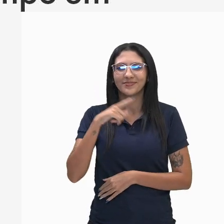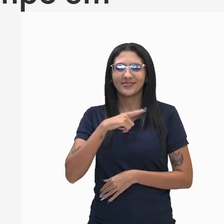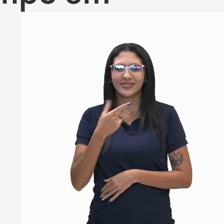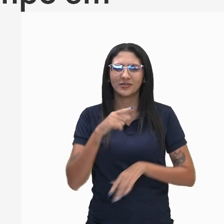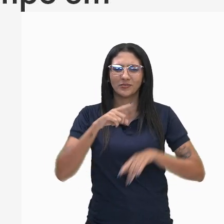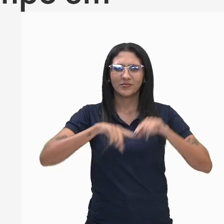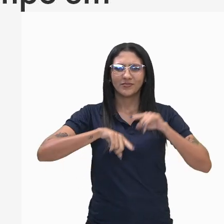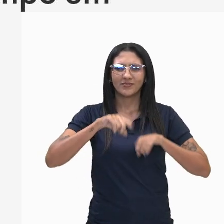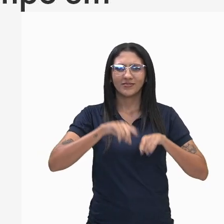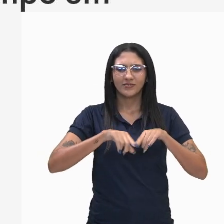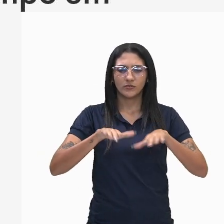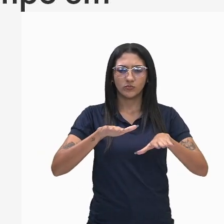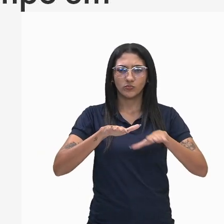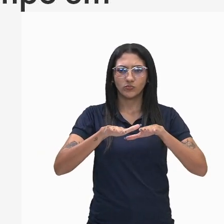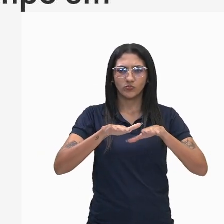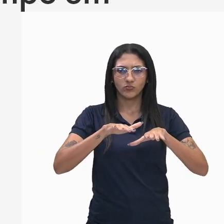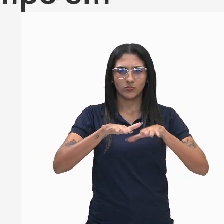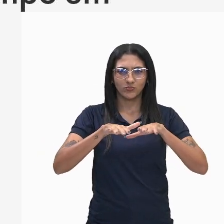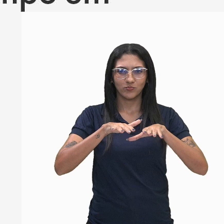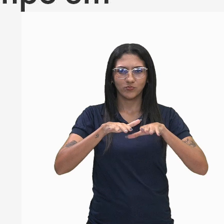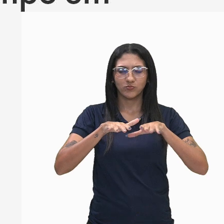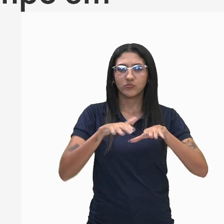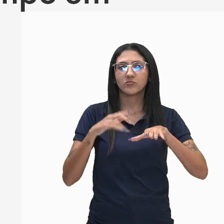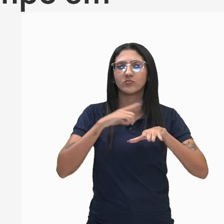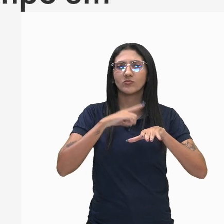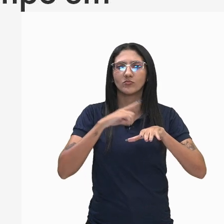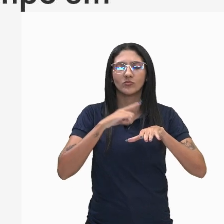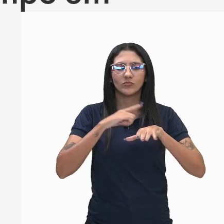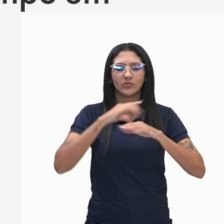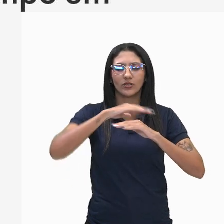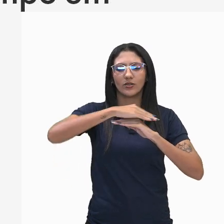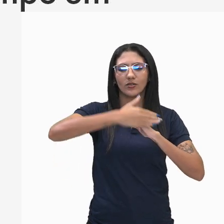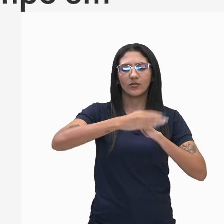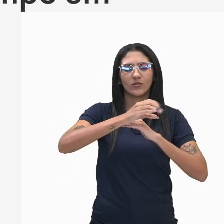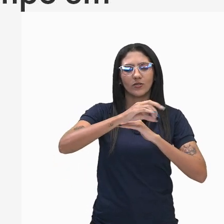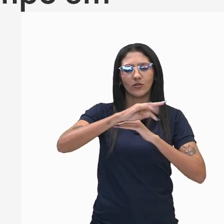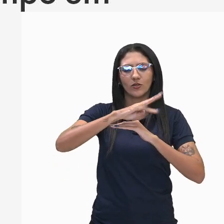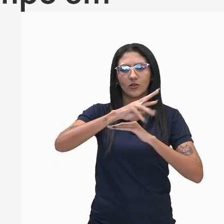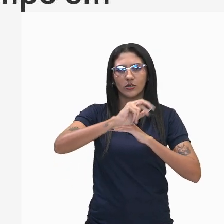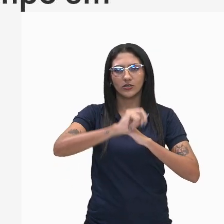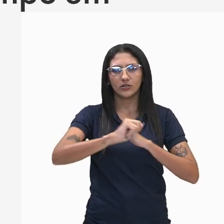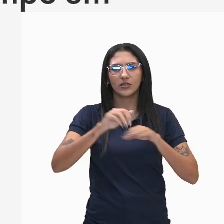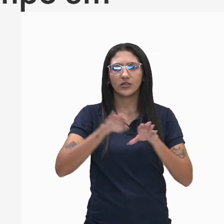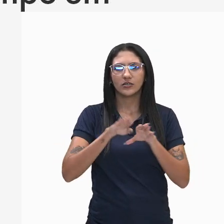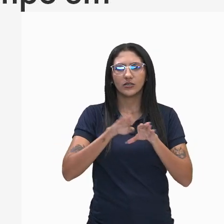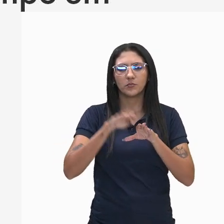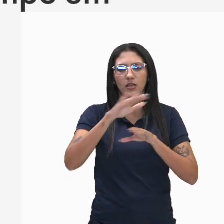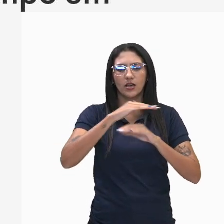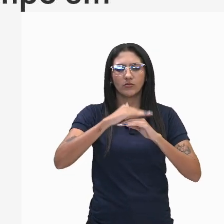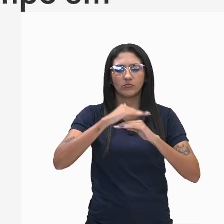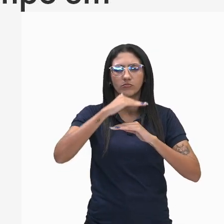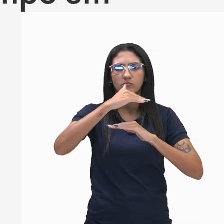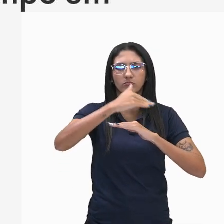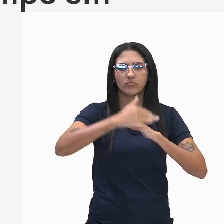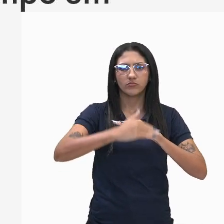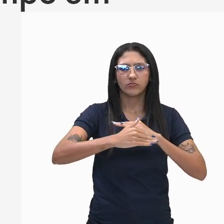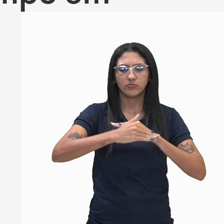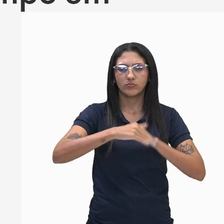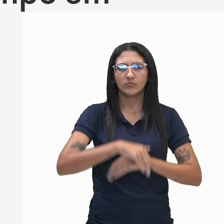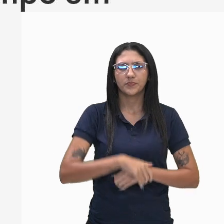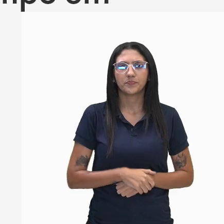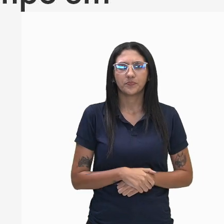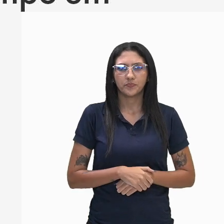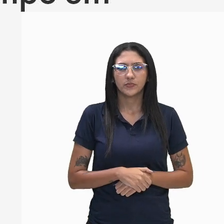rígida superior, que inclui a crosta terrestre e a porção superior do manto,